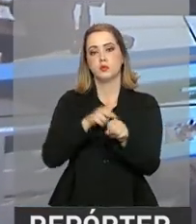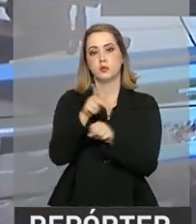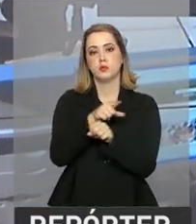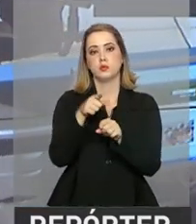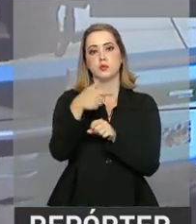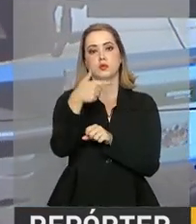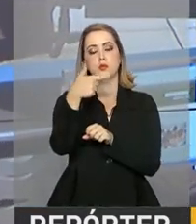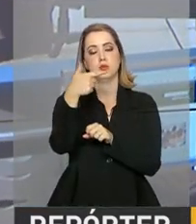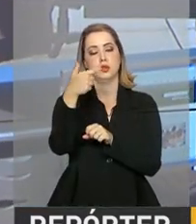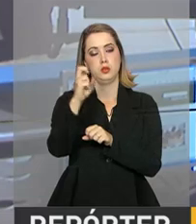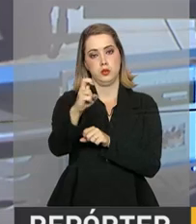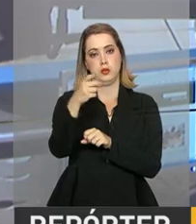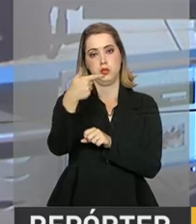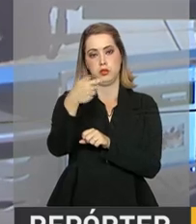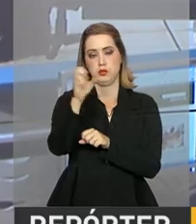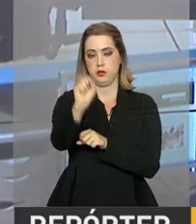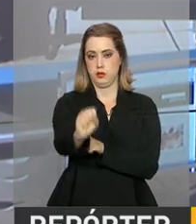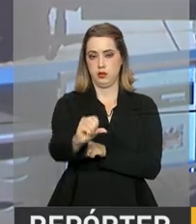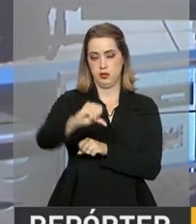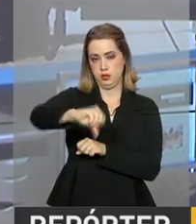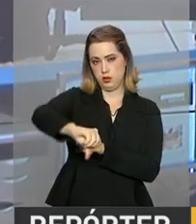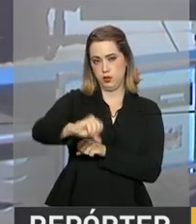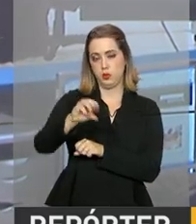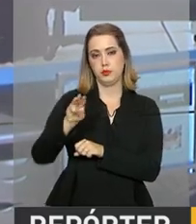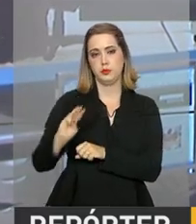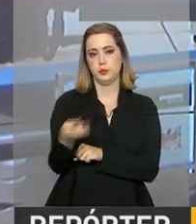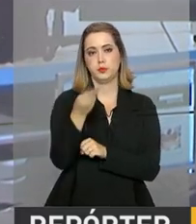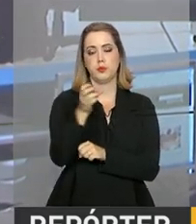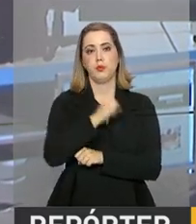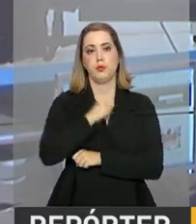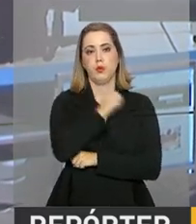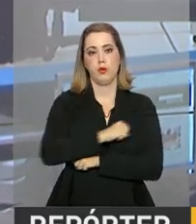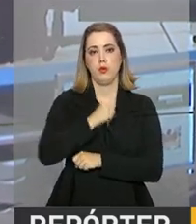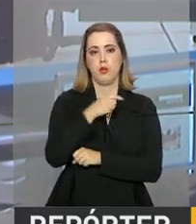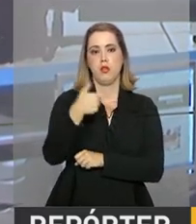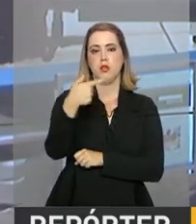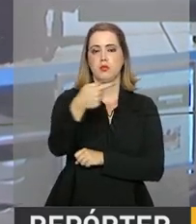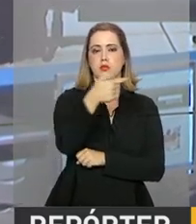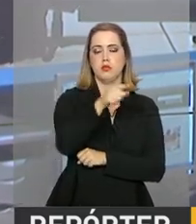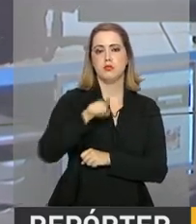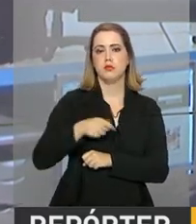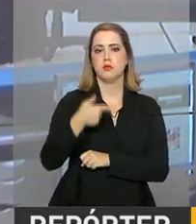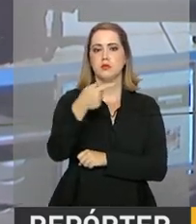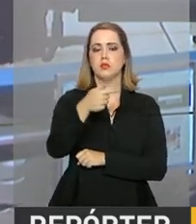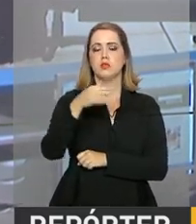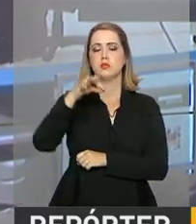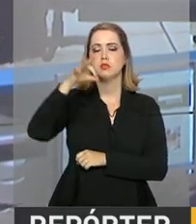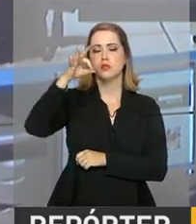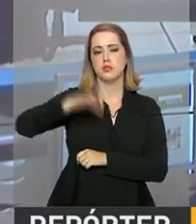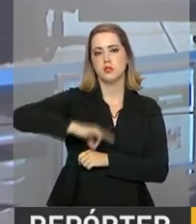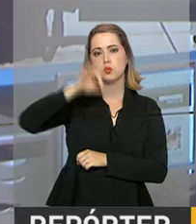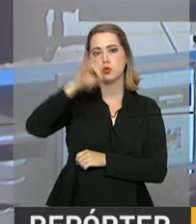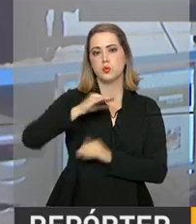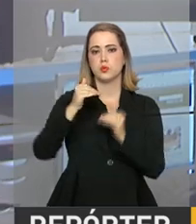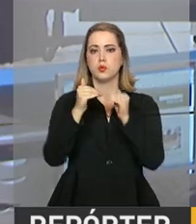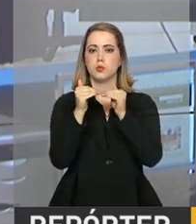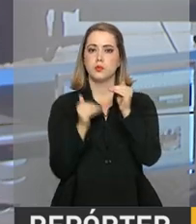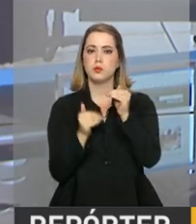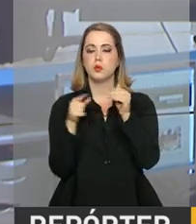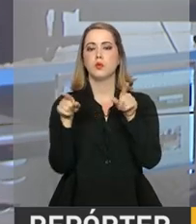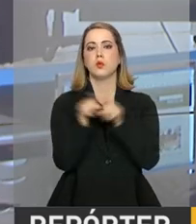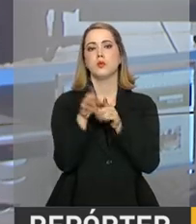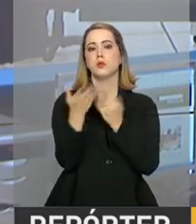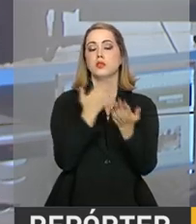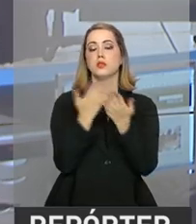Milhões de Dólares em agosto número 77,7 menor do que o registrado no mesmo mês do ano passado